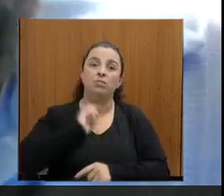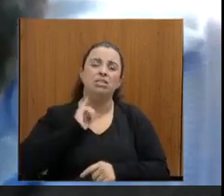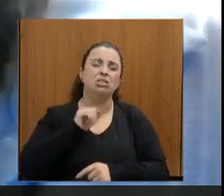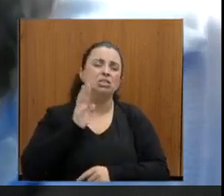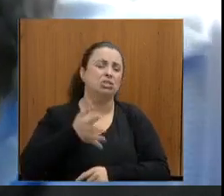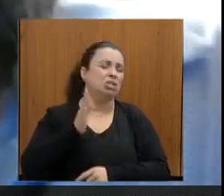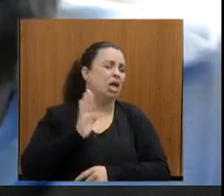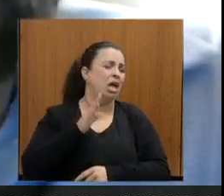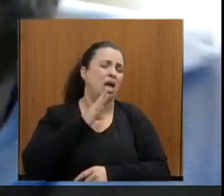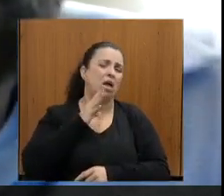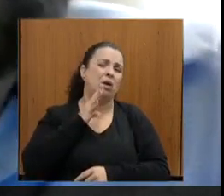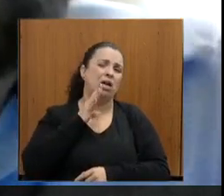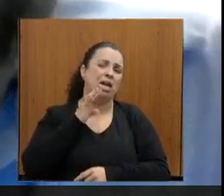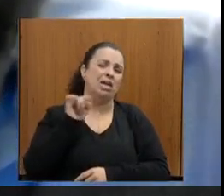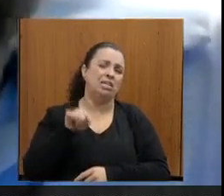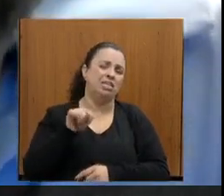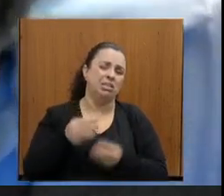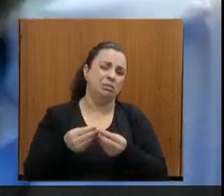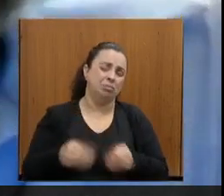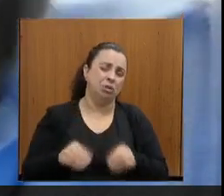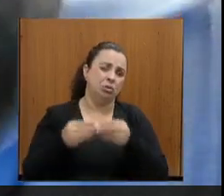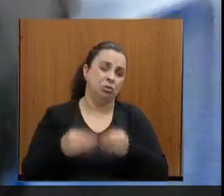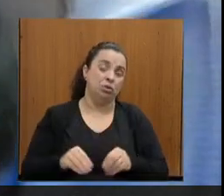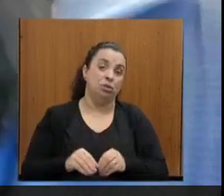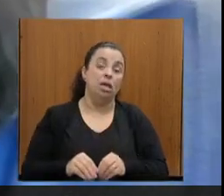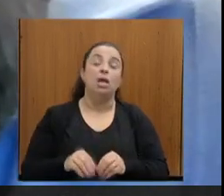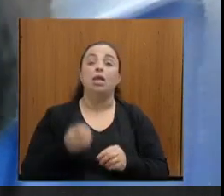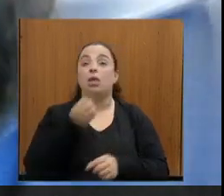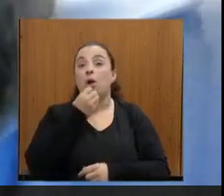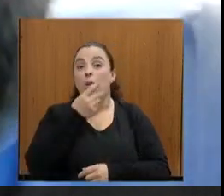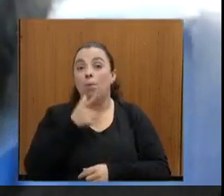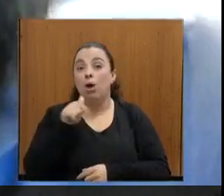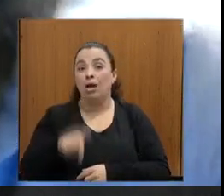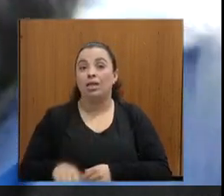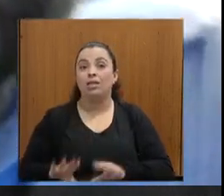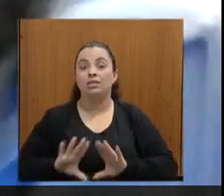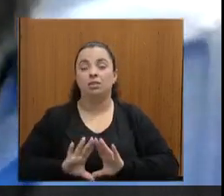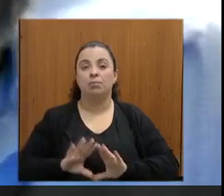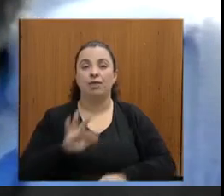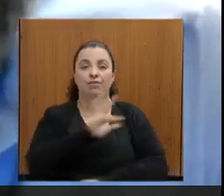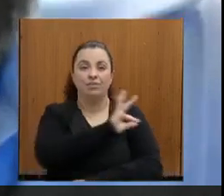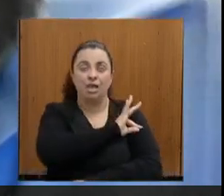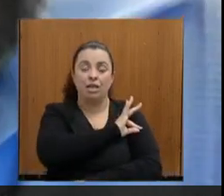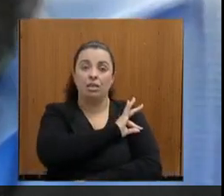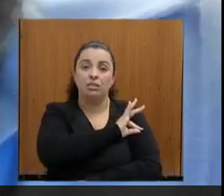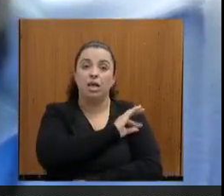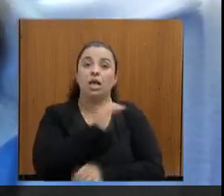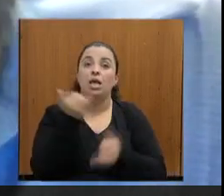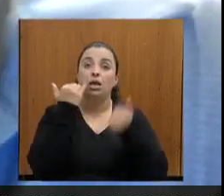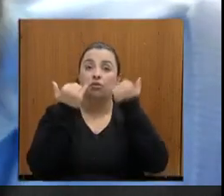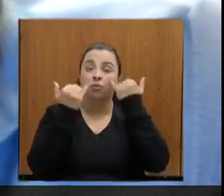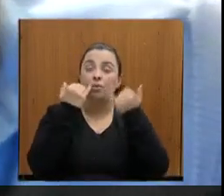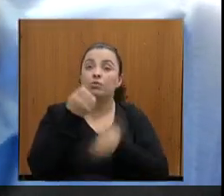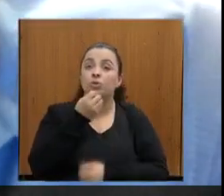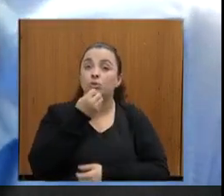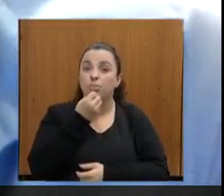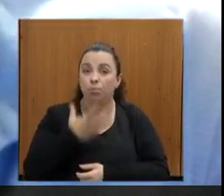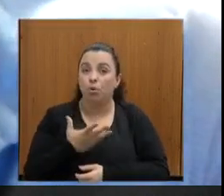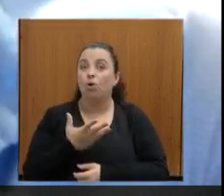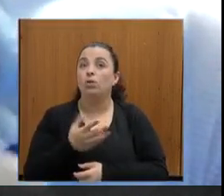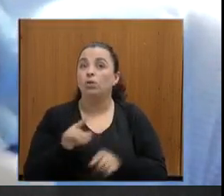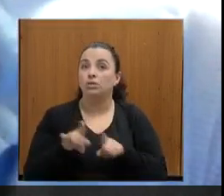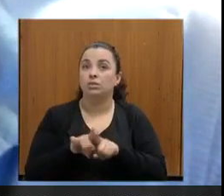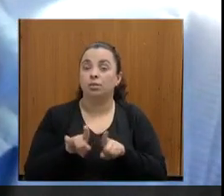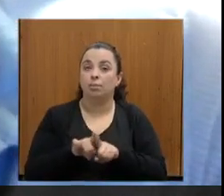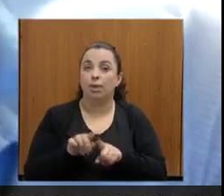disso mundo já sabe dessa foto mas a gente trazer notícia boa nessa Black scale e da parte das Então não vai ser nem pergunta só